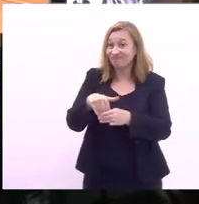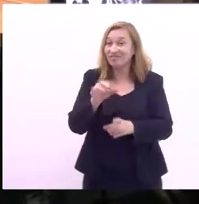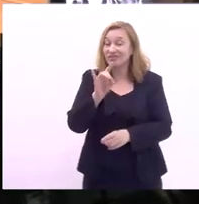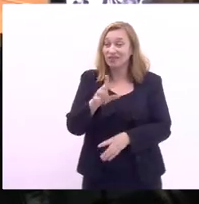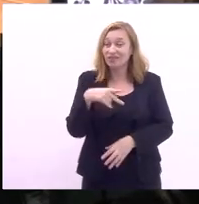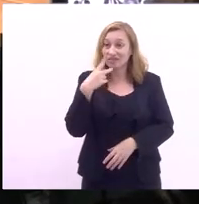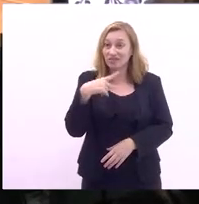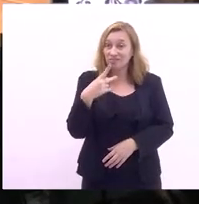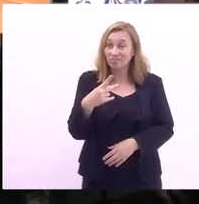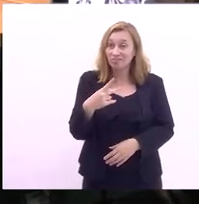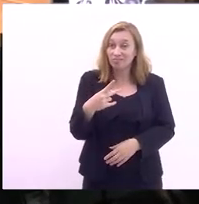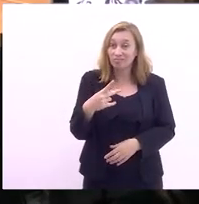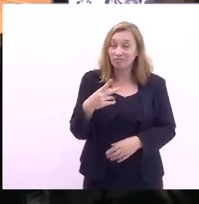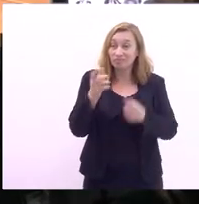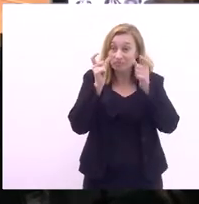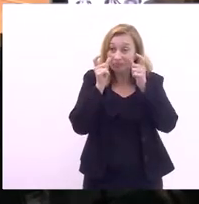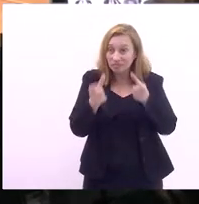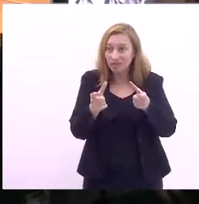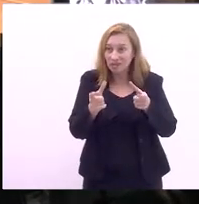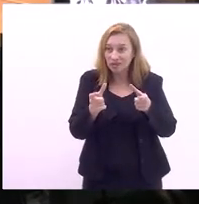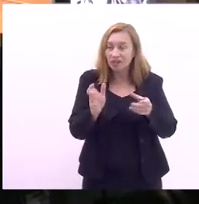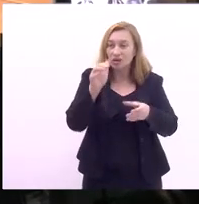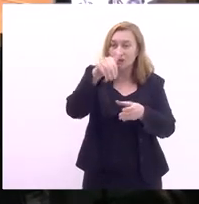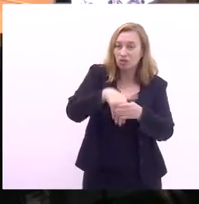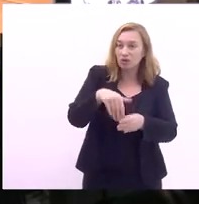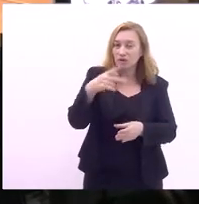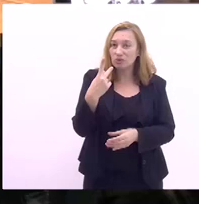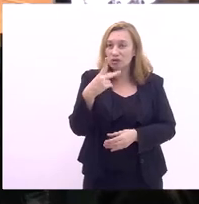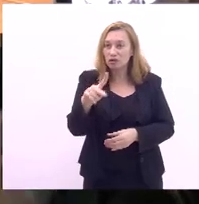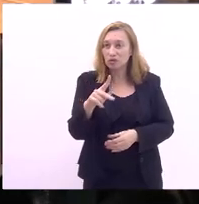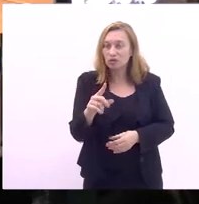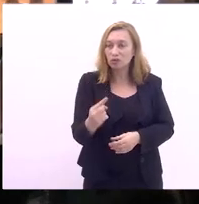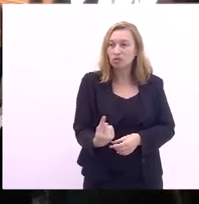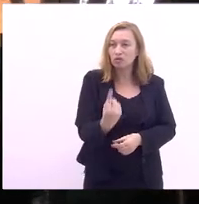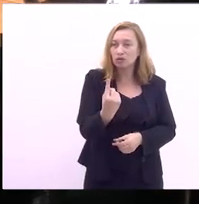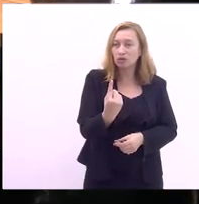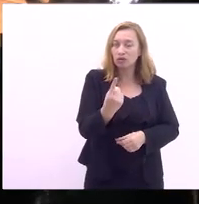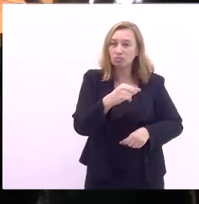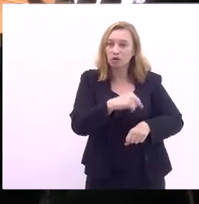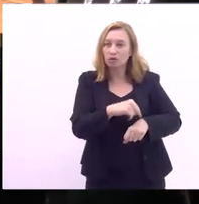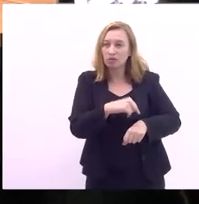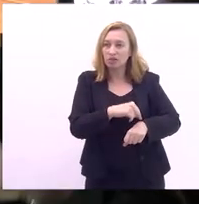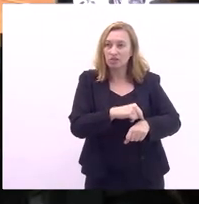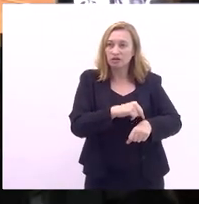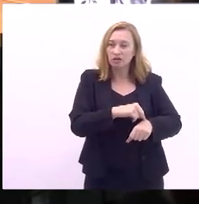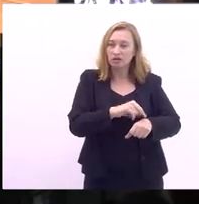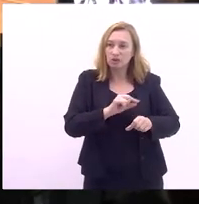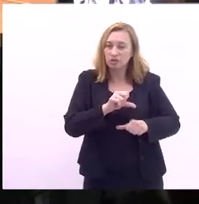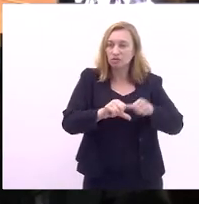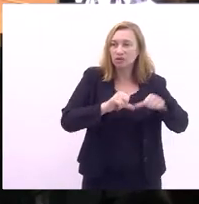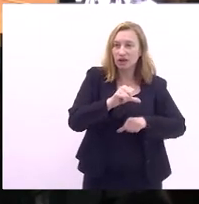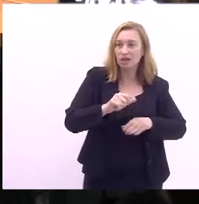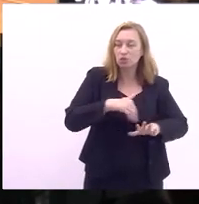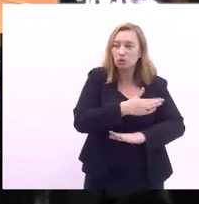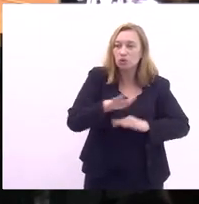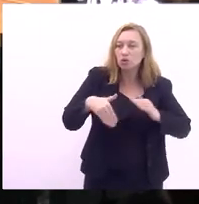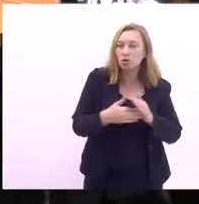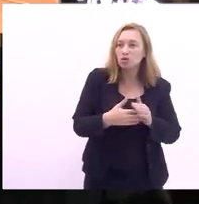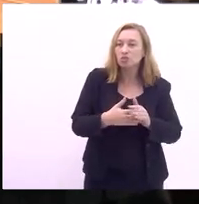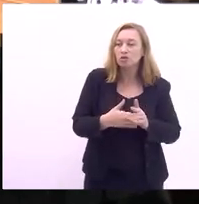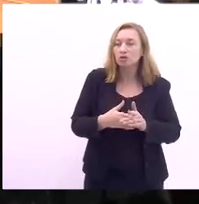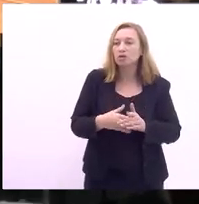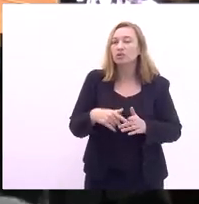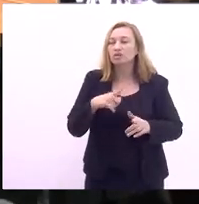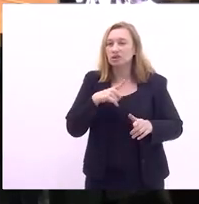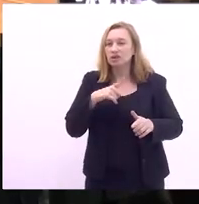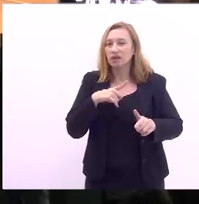fazer essa advertência. O voto é a sua única arma, bota o seu voto na mão. Todos têm o dever